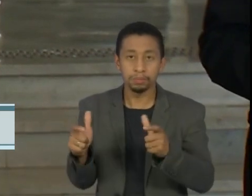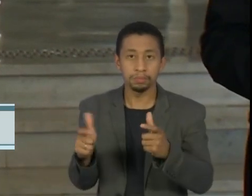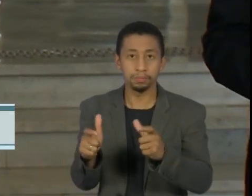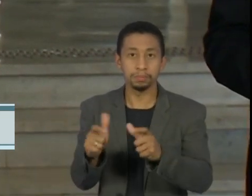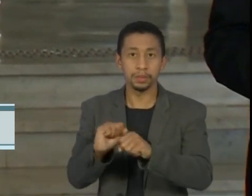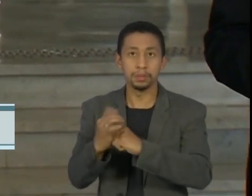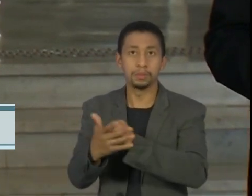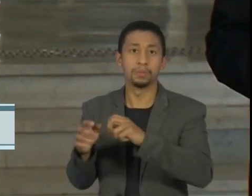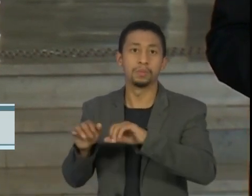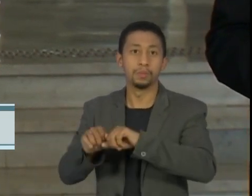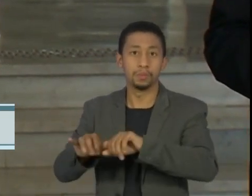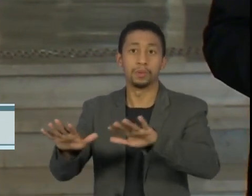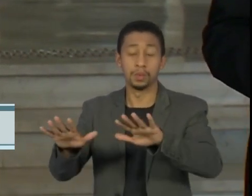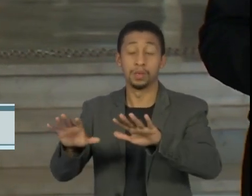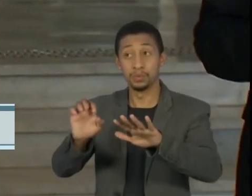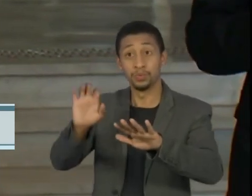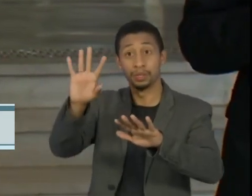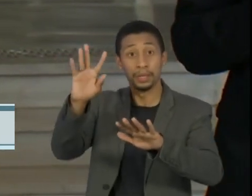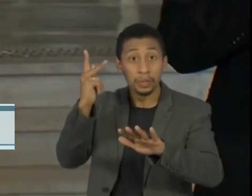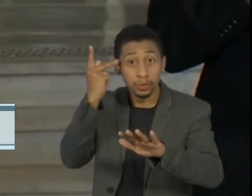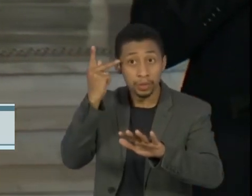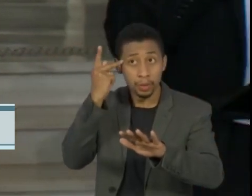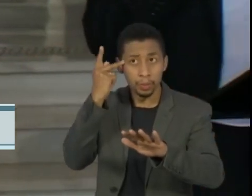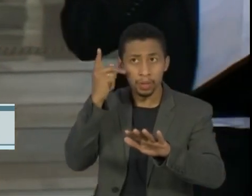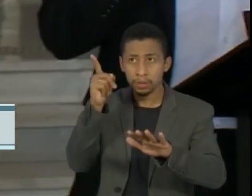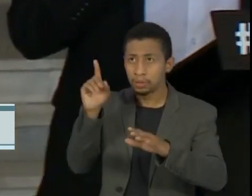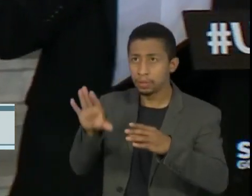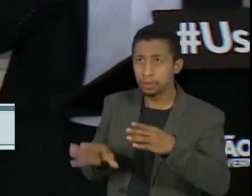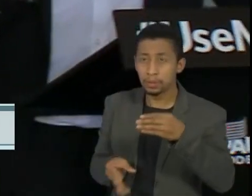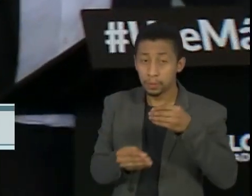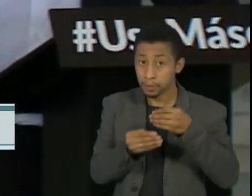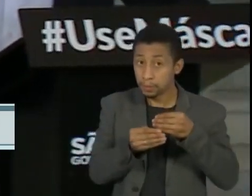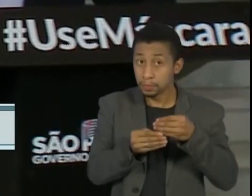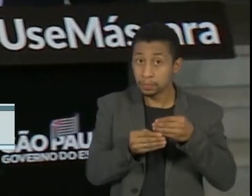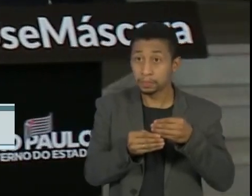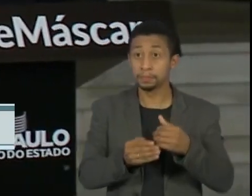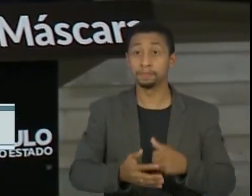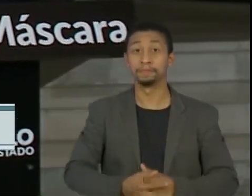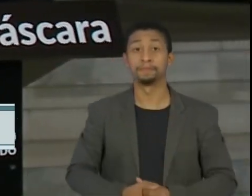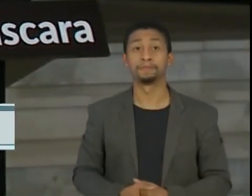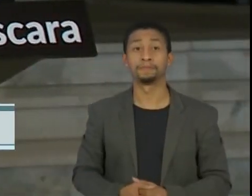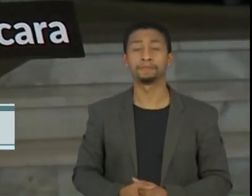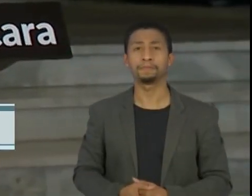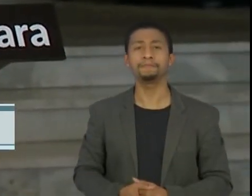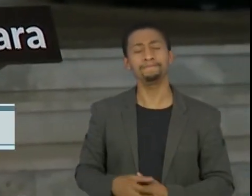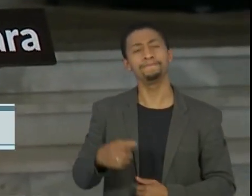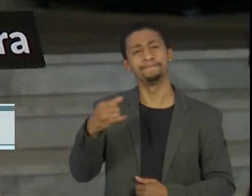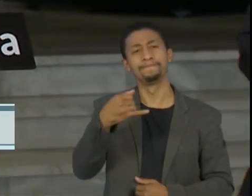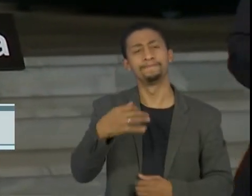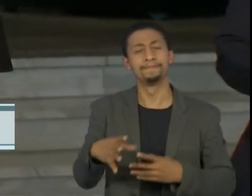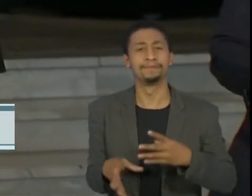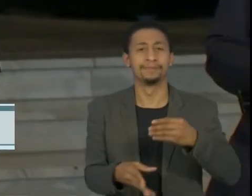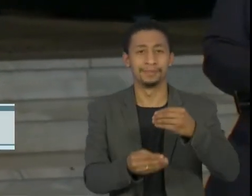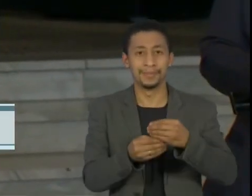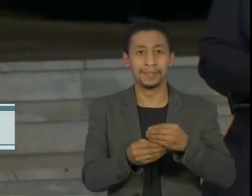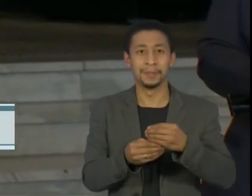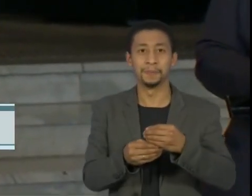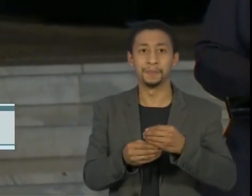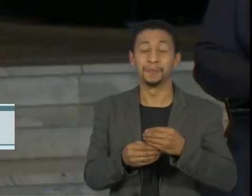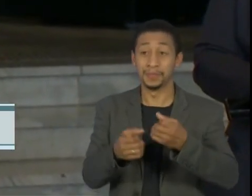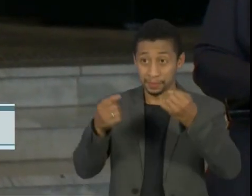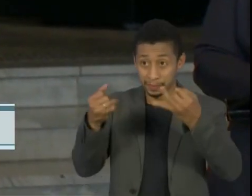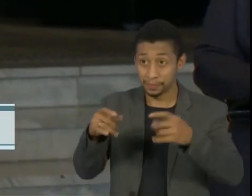pandemia no estado de São Paulo. Não sei se o Gabardo quer complementar, por favor. Sim, eu quero só complementar dizendo que nós estamos nessa